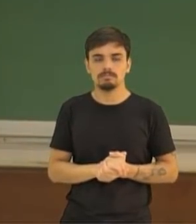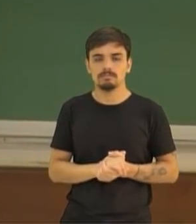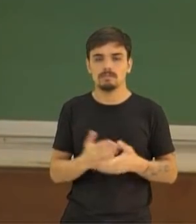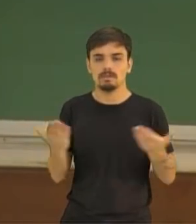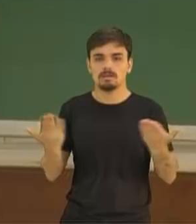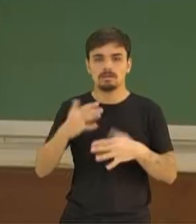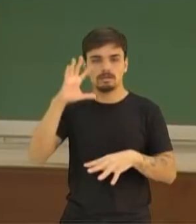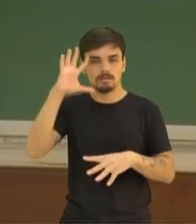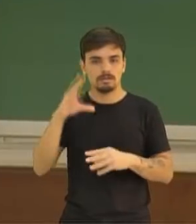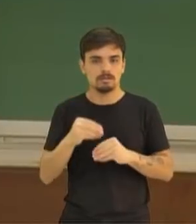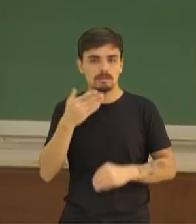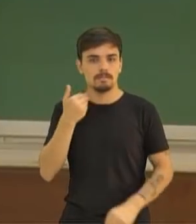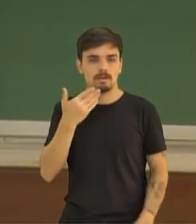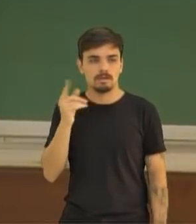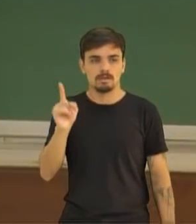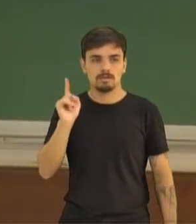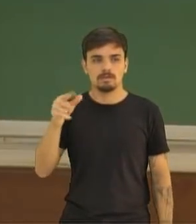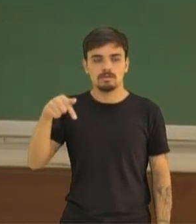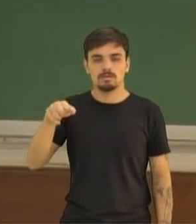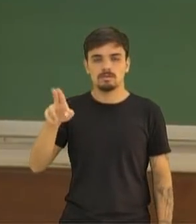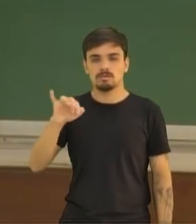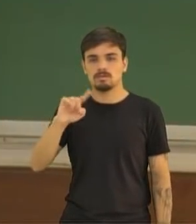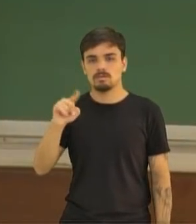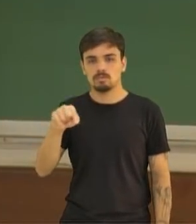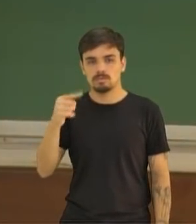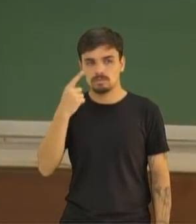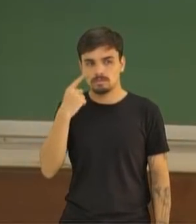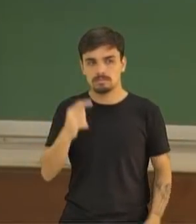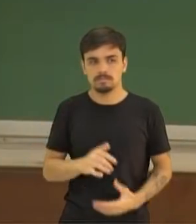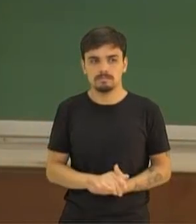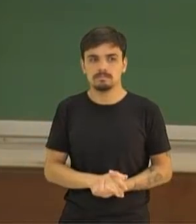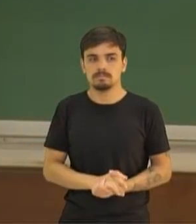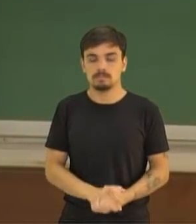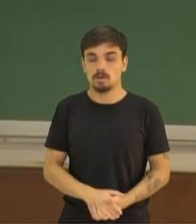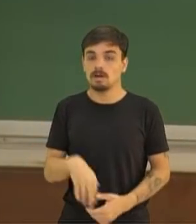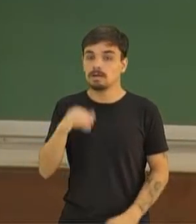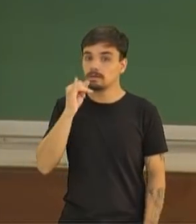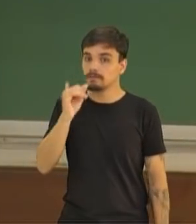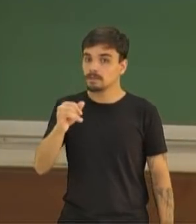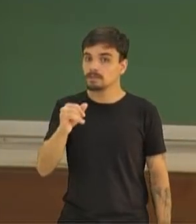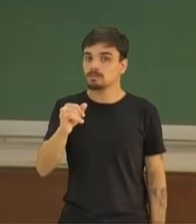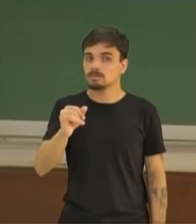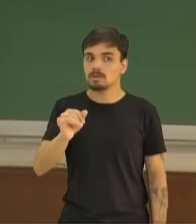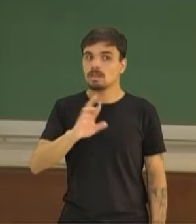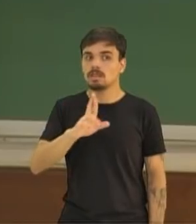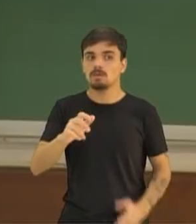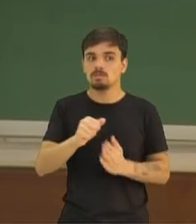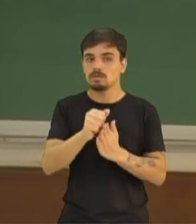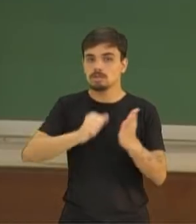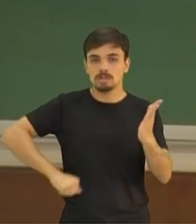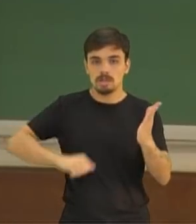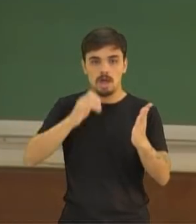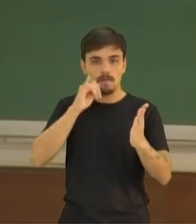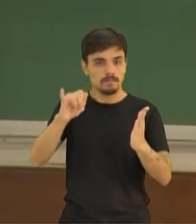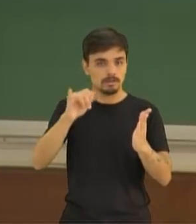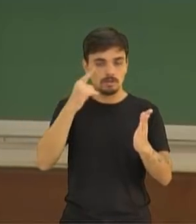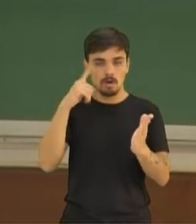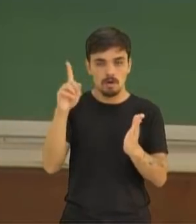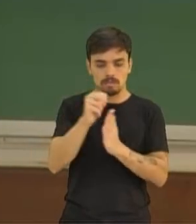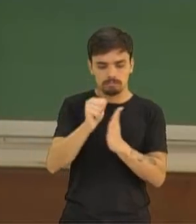gente entender bem essa parte, trouxe mais um anúncio. Diz: aviso. Não remova este aviso.